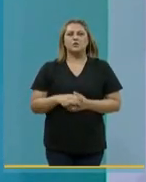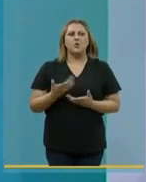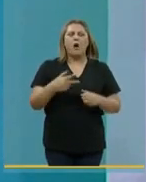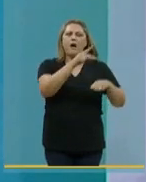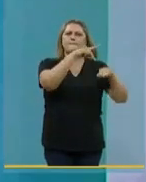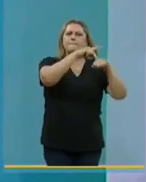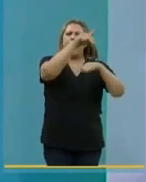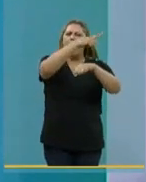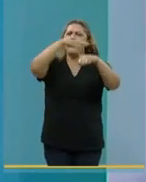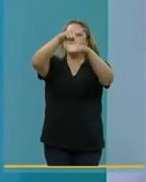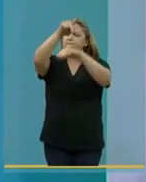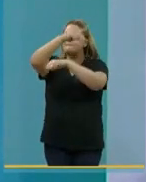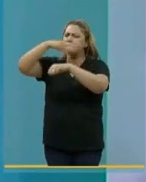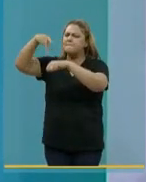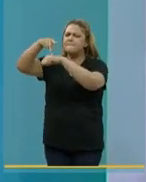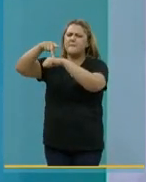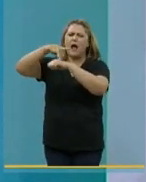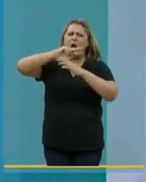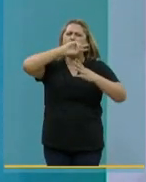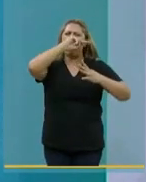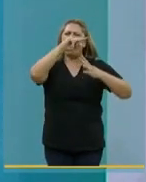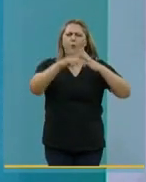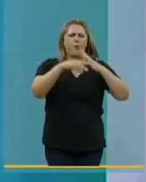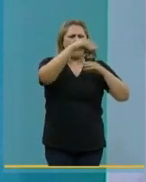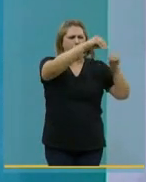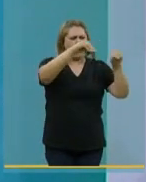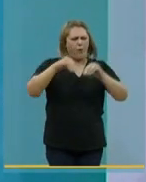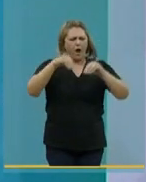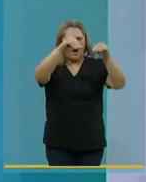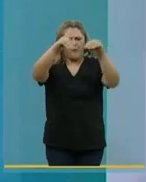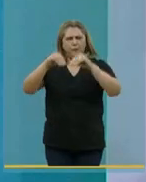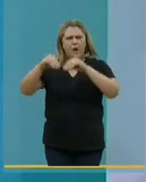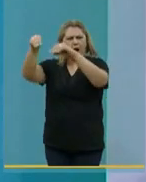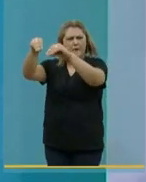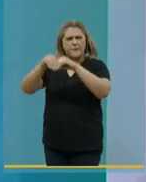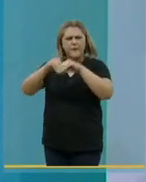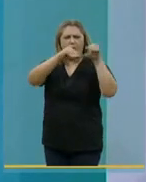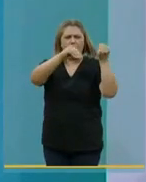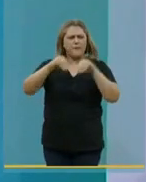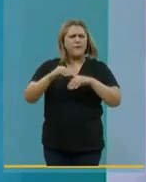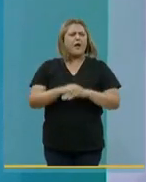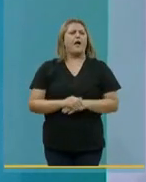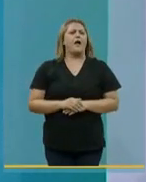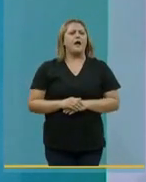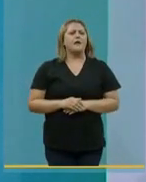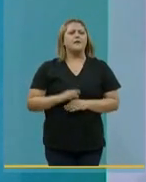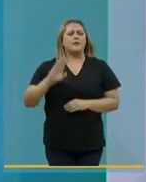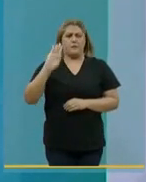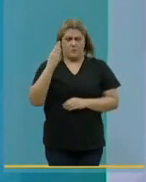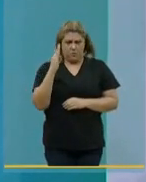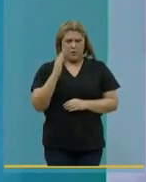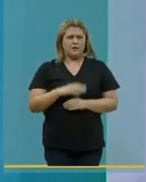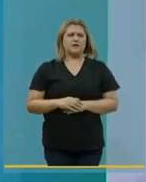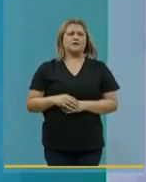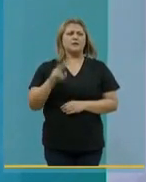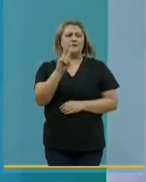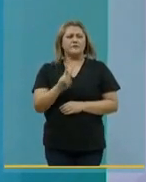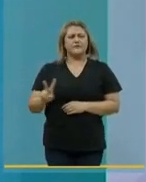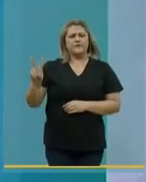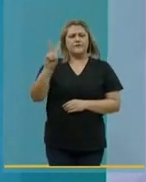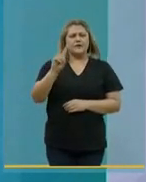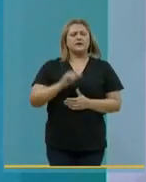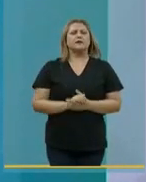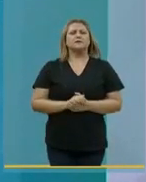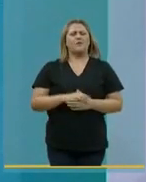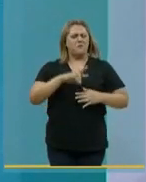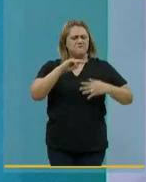haiti da bolívia da venezuela da síria e recebemos todos mediante políticas públicas